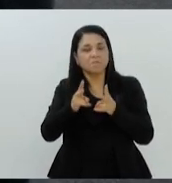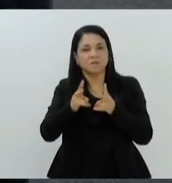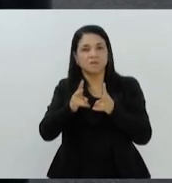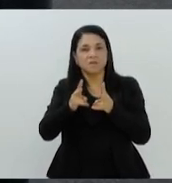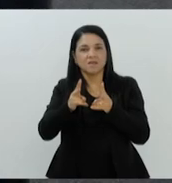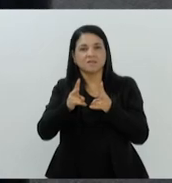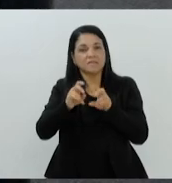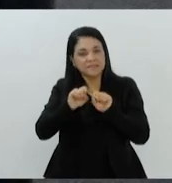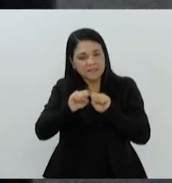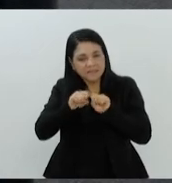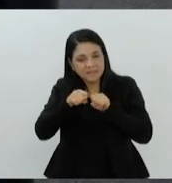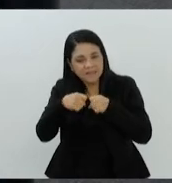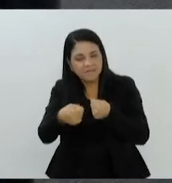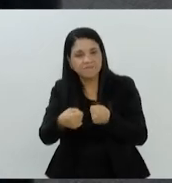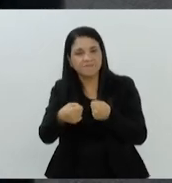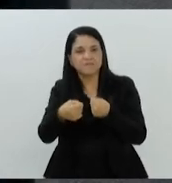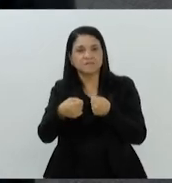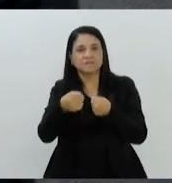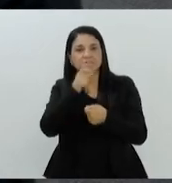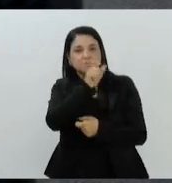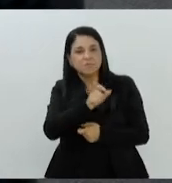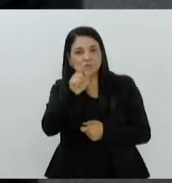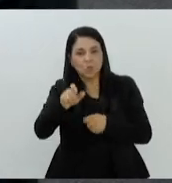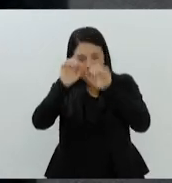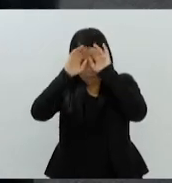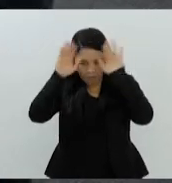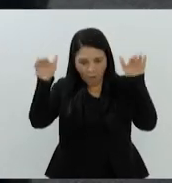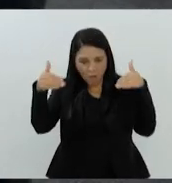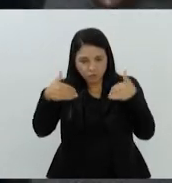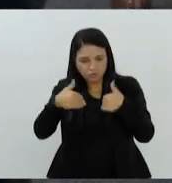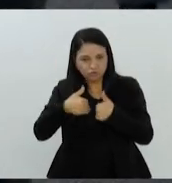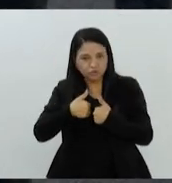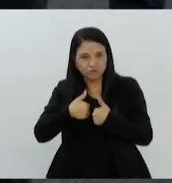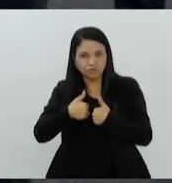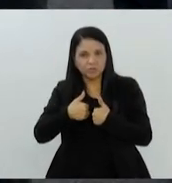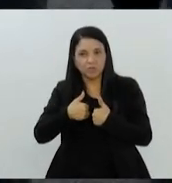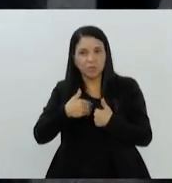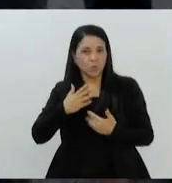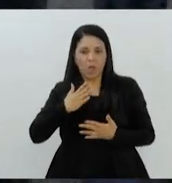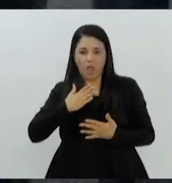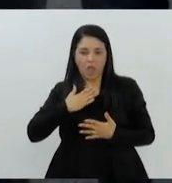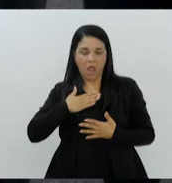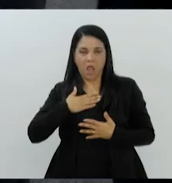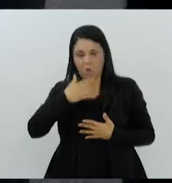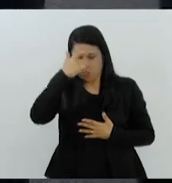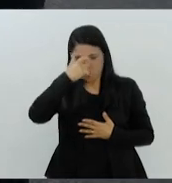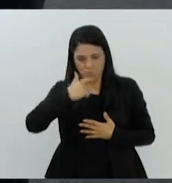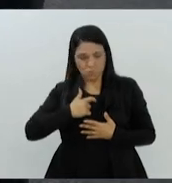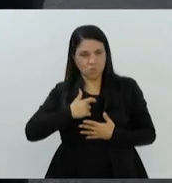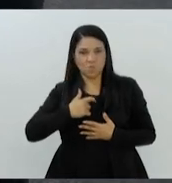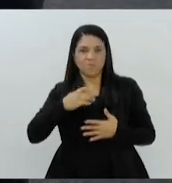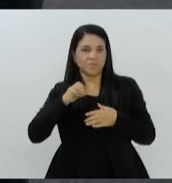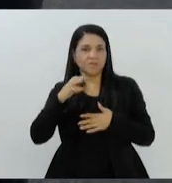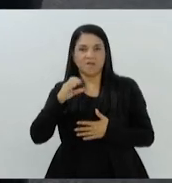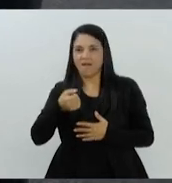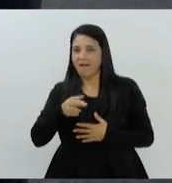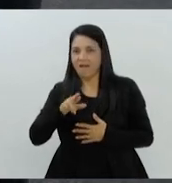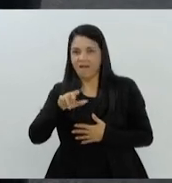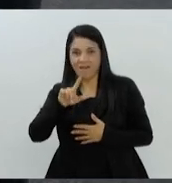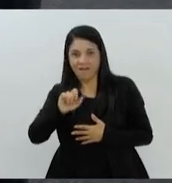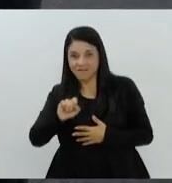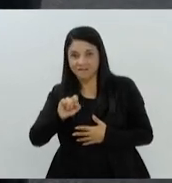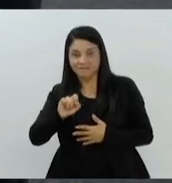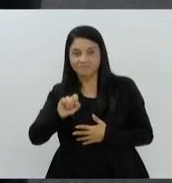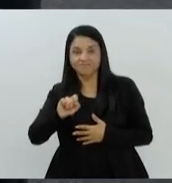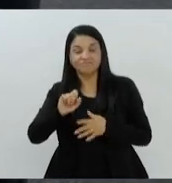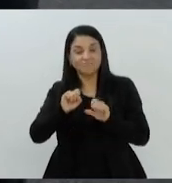em defesa das pessoas com autismo não é prerrogativa da deputada Carla Machado, é prerrogativa e é